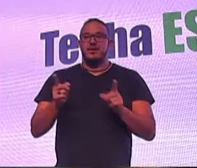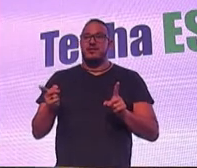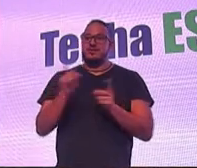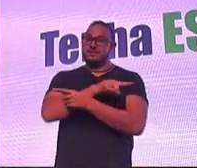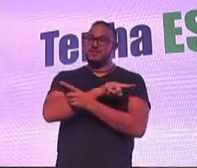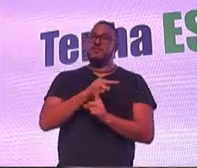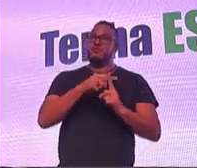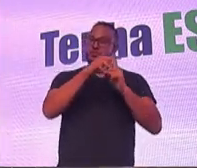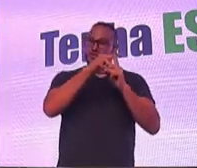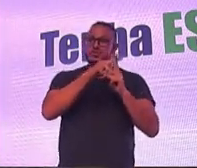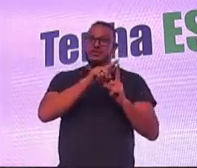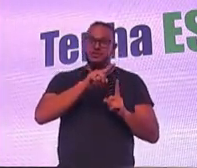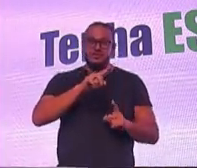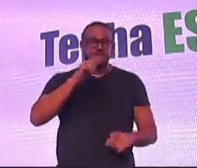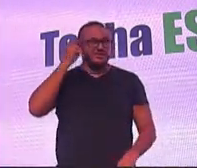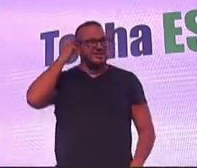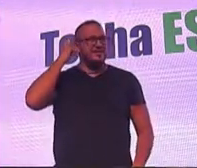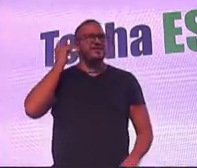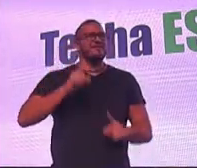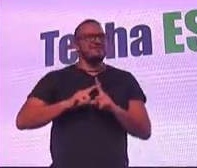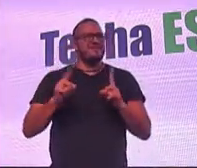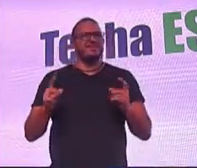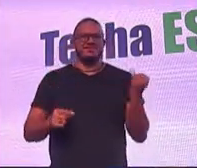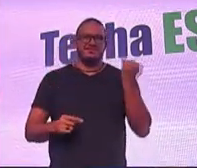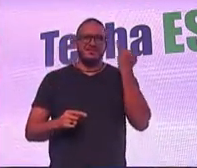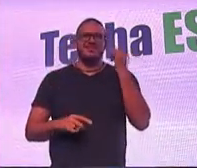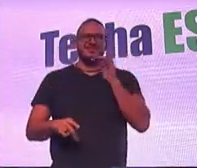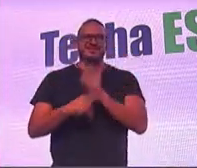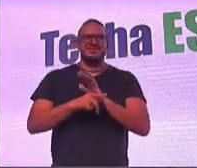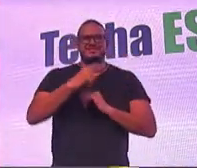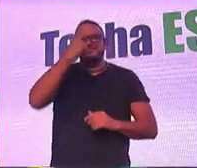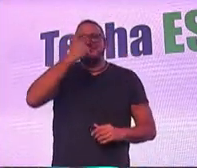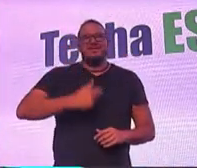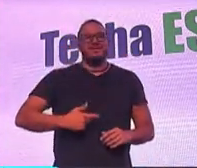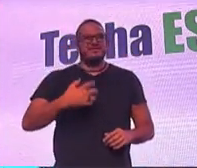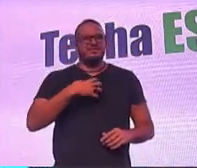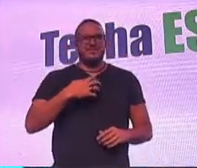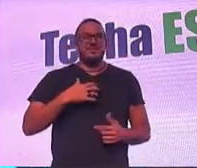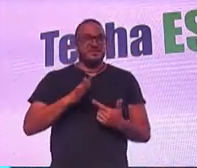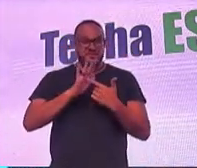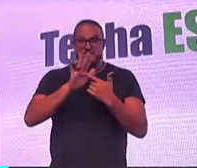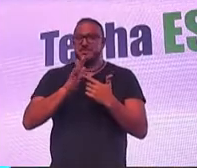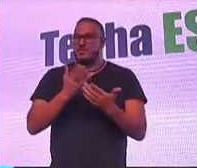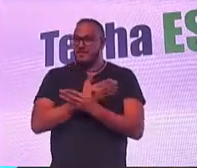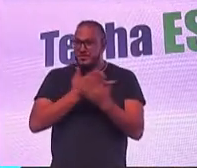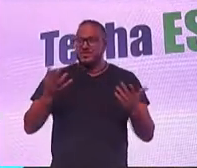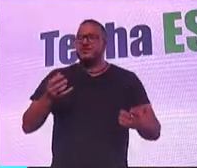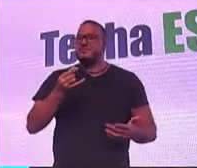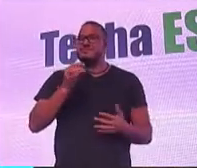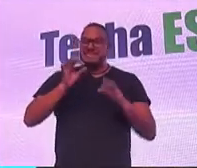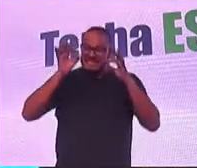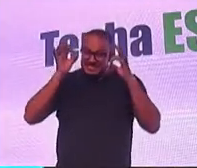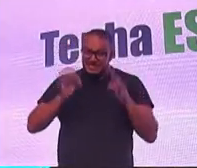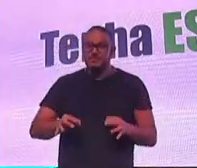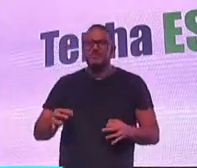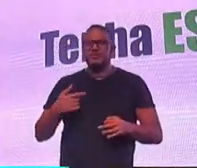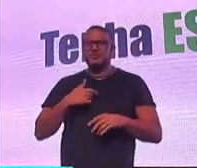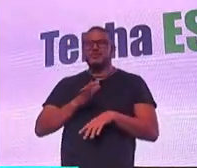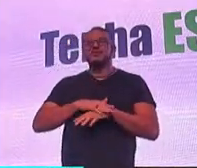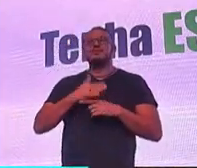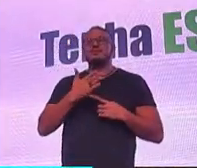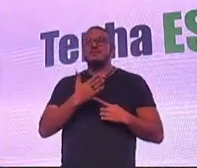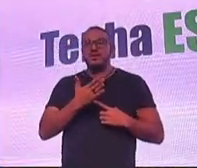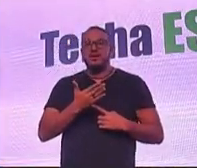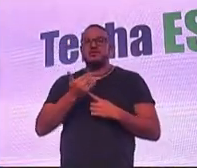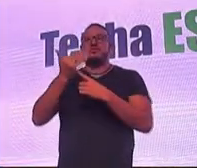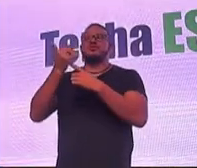positivo. Mas é importante ter estilo próprio. Muito importante. E aí eu vou mostrar para vocês, dar um exemplo real de tecnologia de empresa